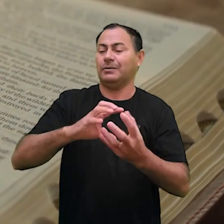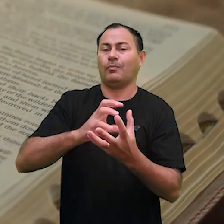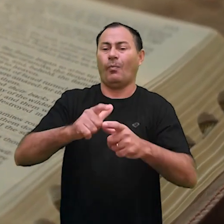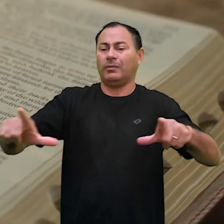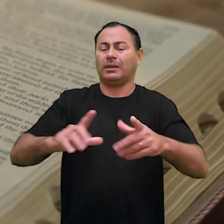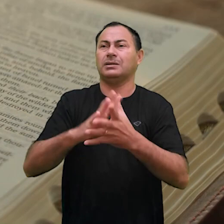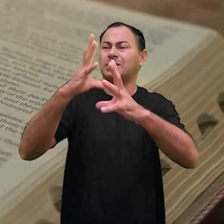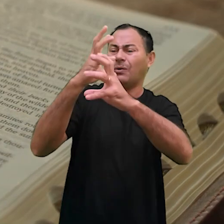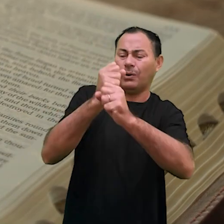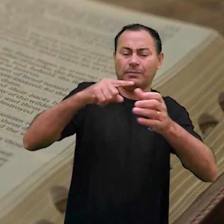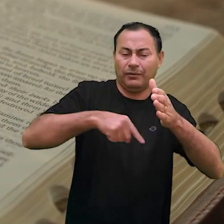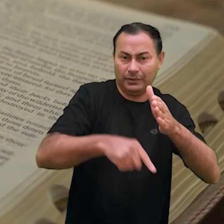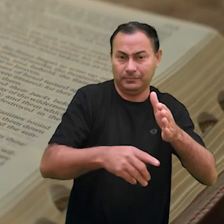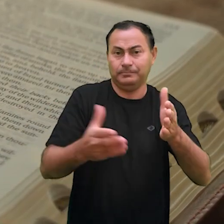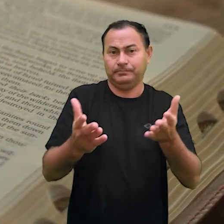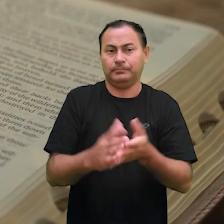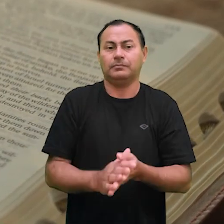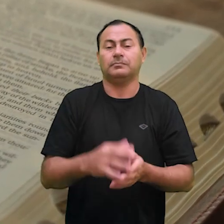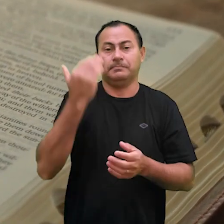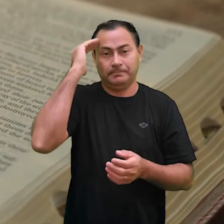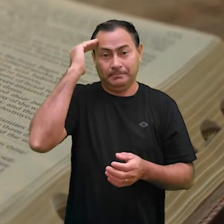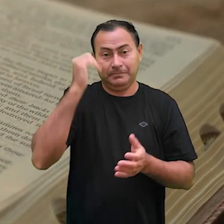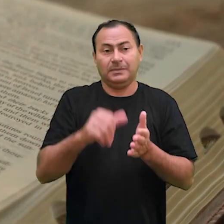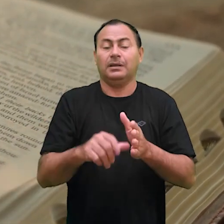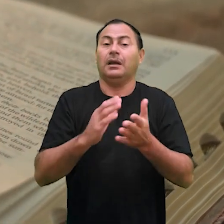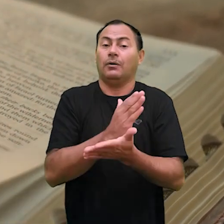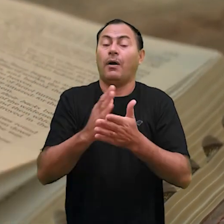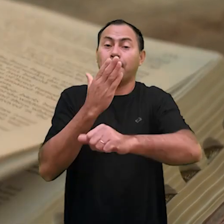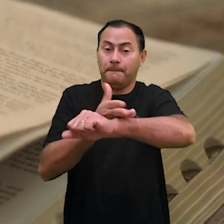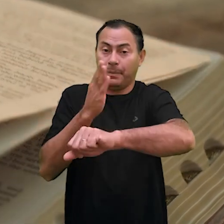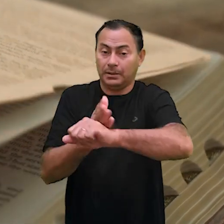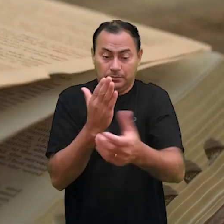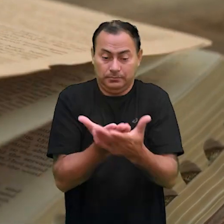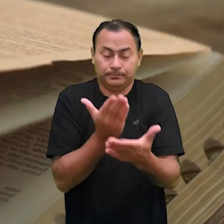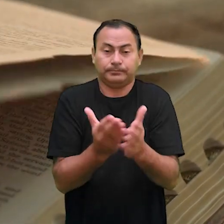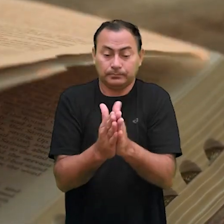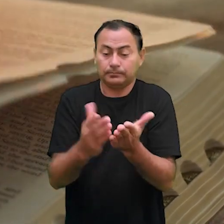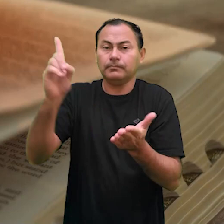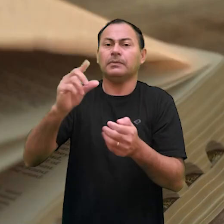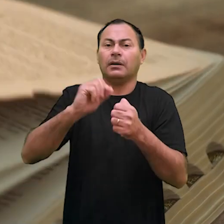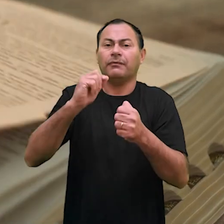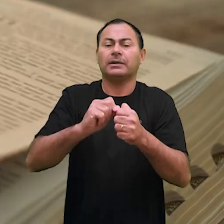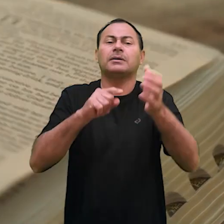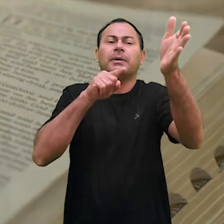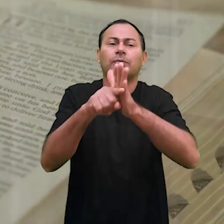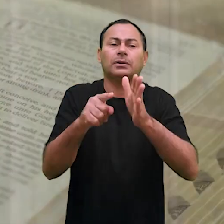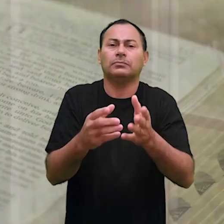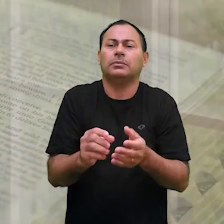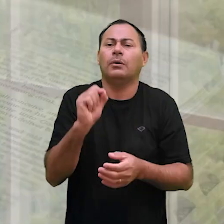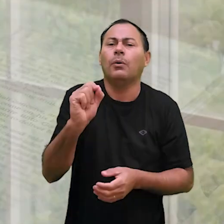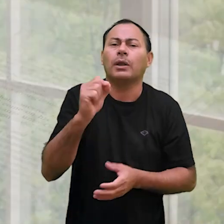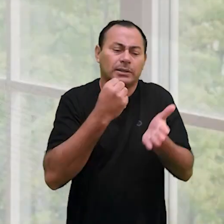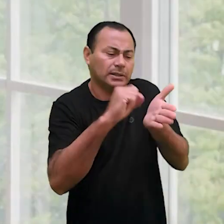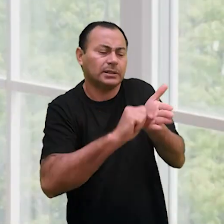coisa que fosse sem forma e vazia, úmida, escura e profunda. Nesse ponto é preciso uma certa prática como estudioso da Bíblia.